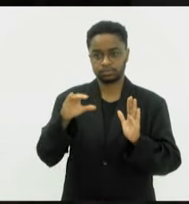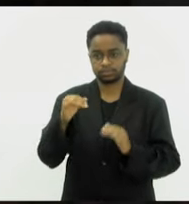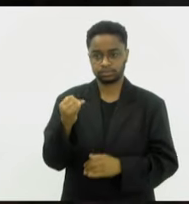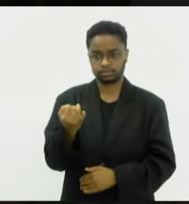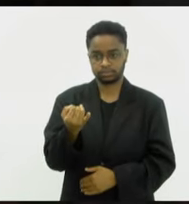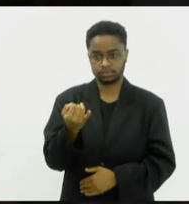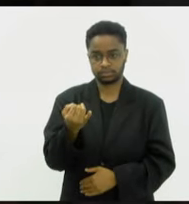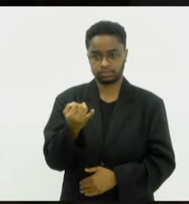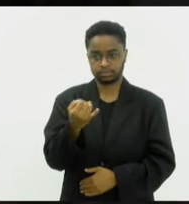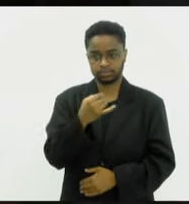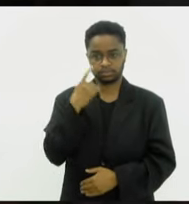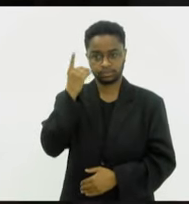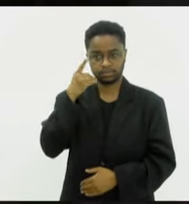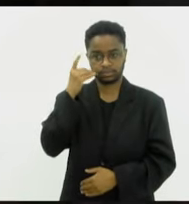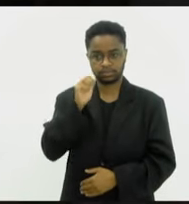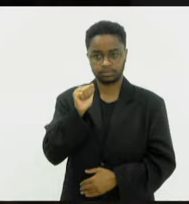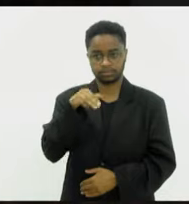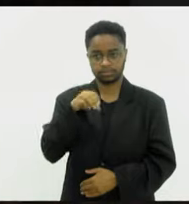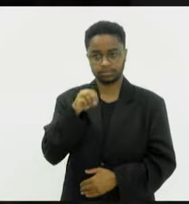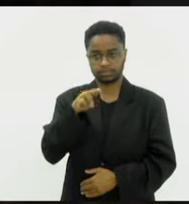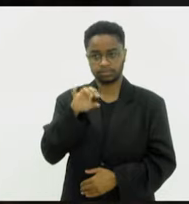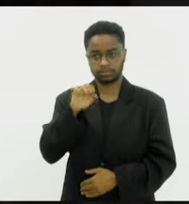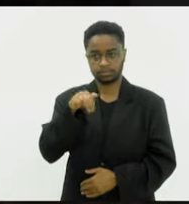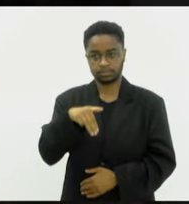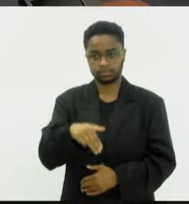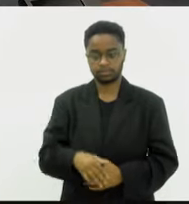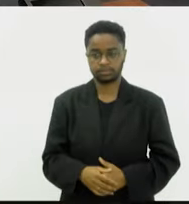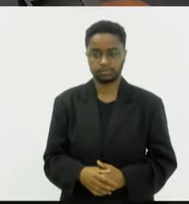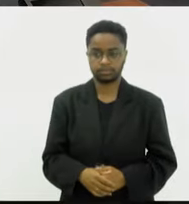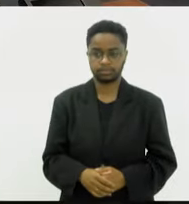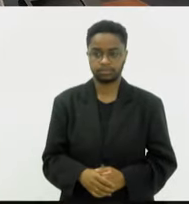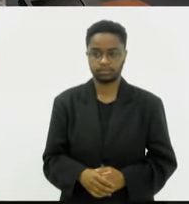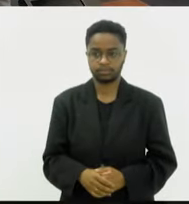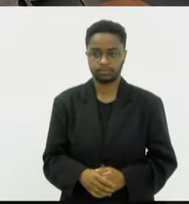Justiça, deputado Rodrigo Amorim.